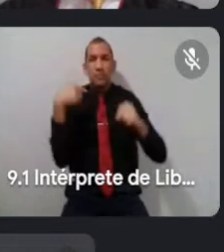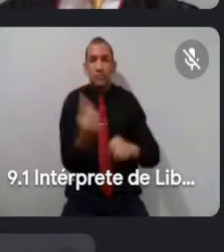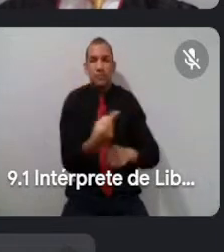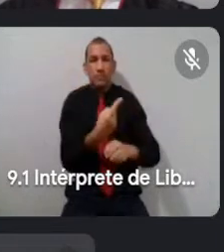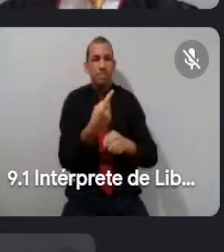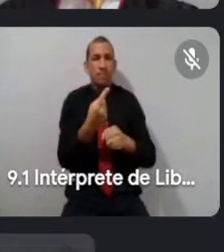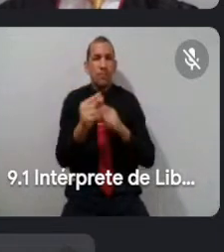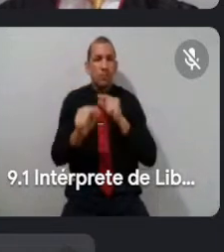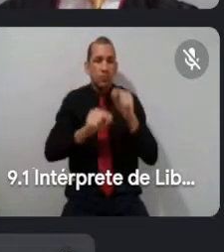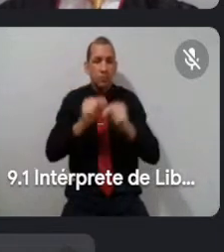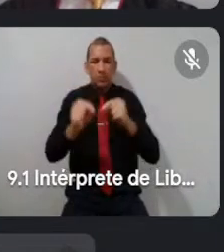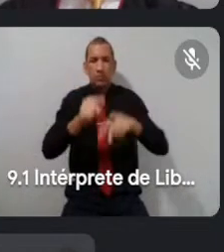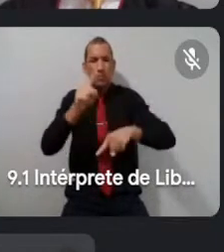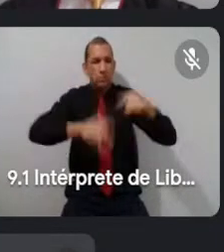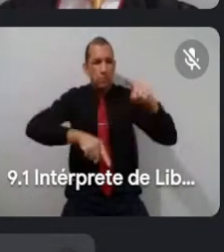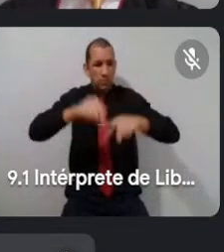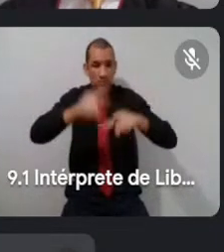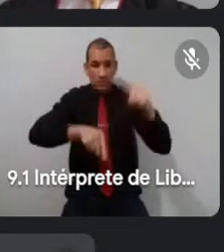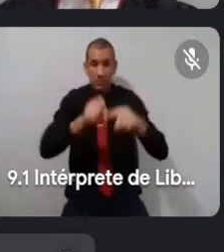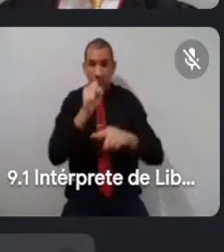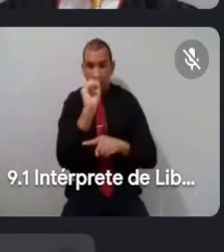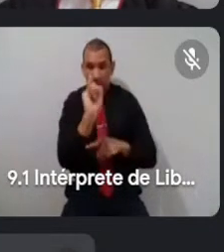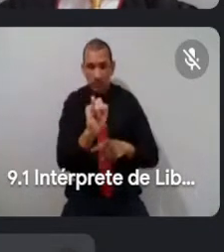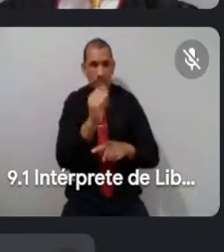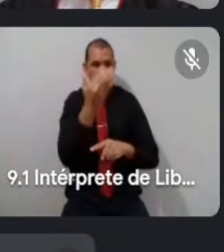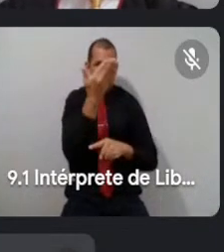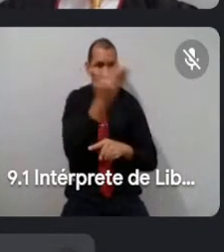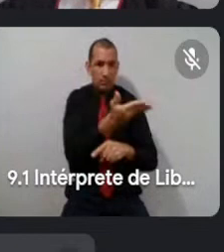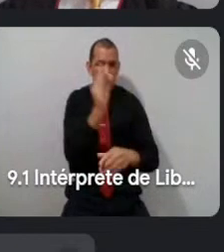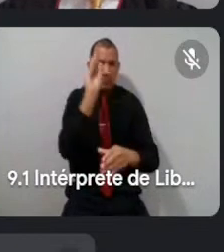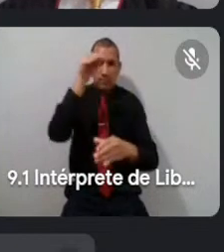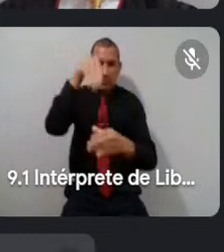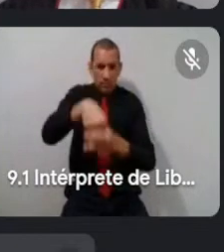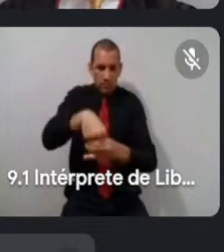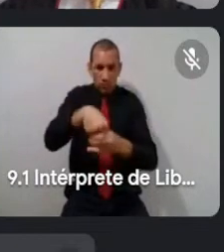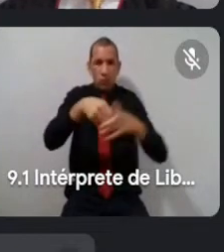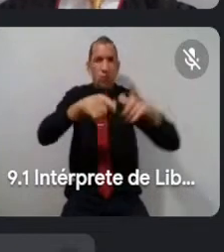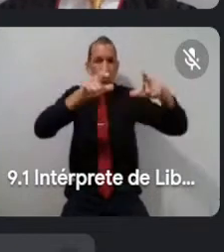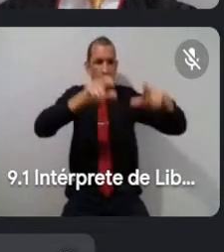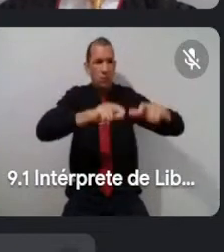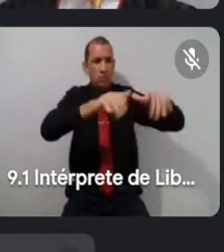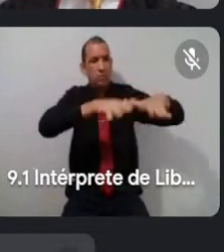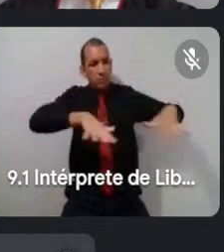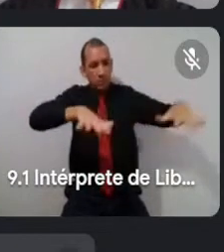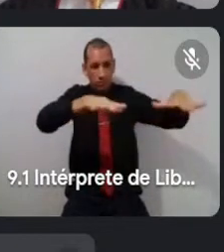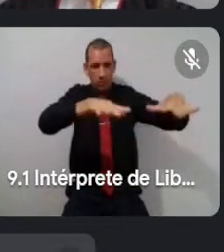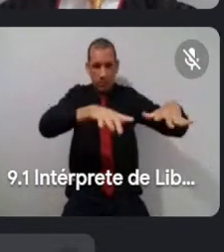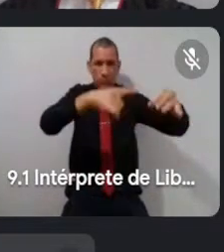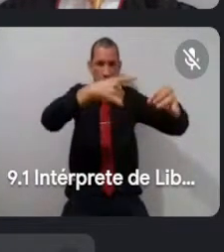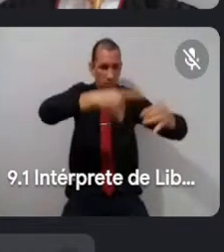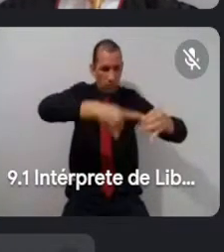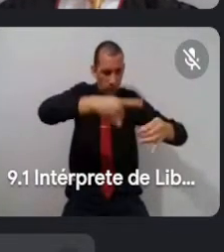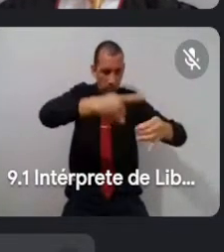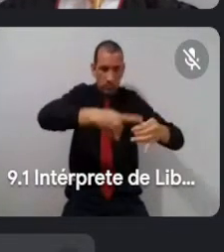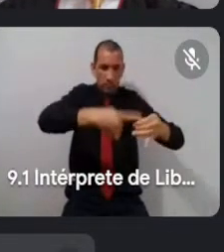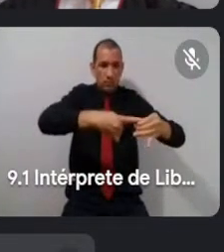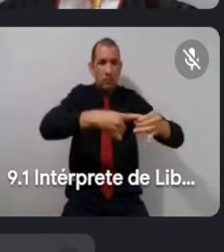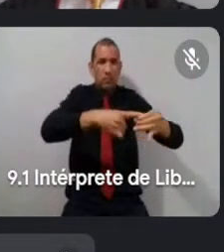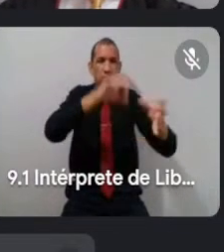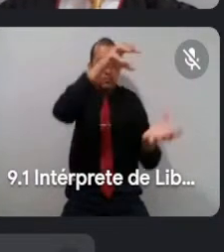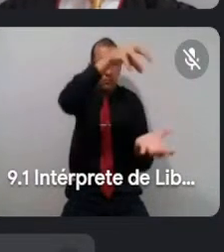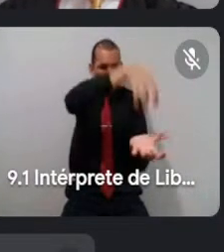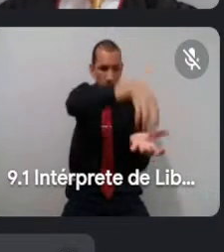impropriedades até objetos se o eleitor na votada naquela circunscrição naquelas